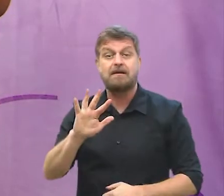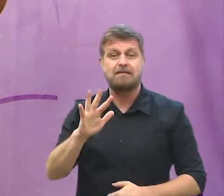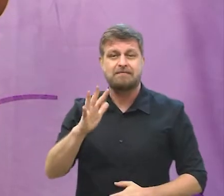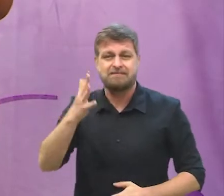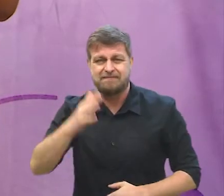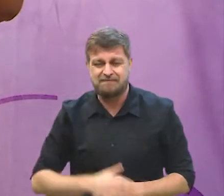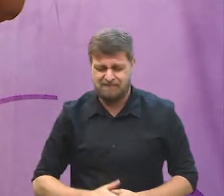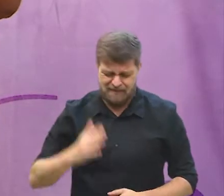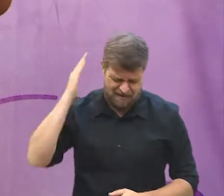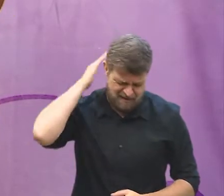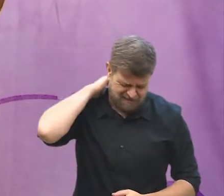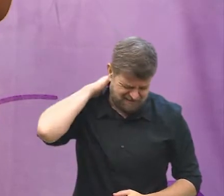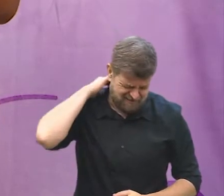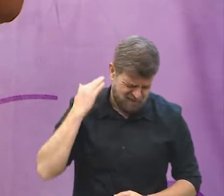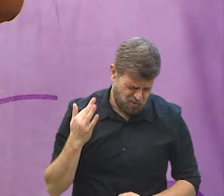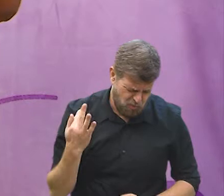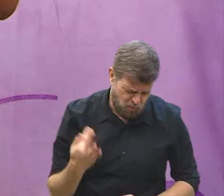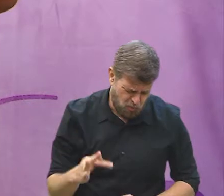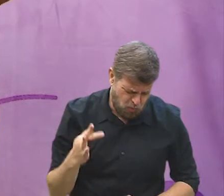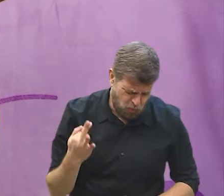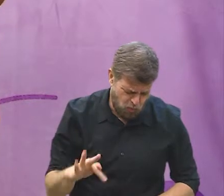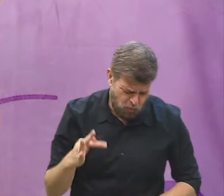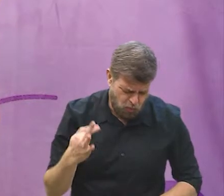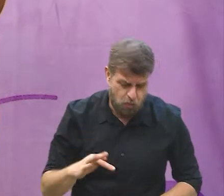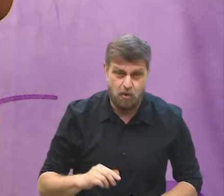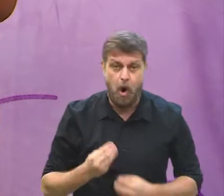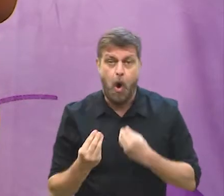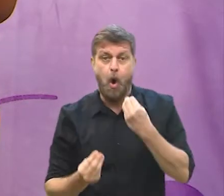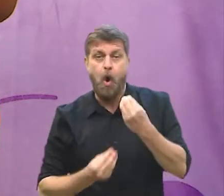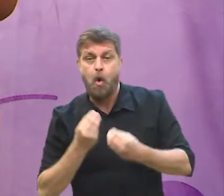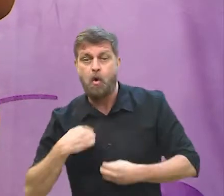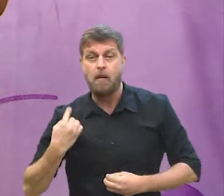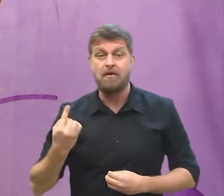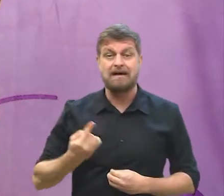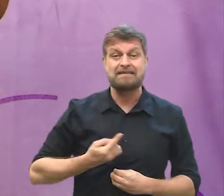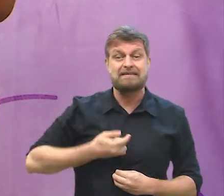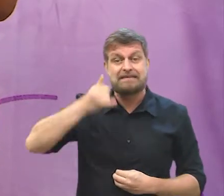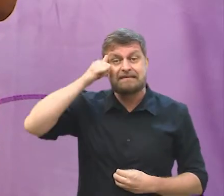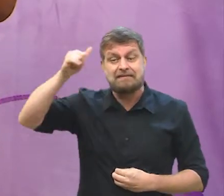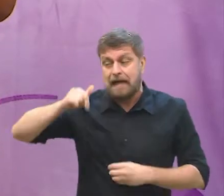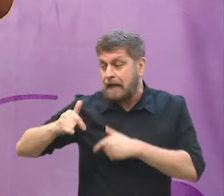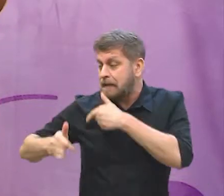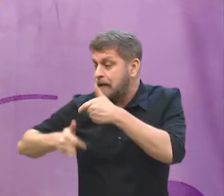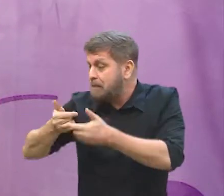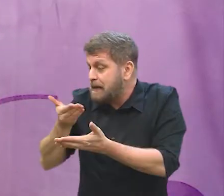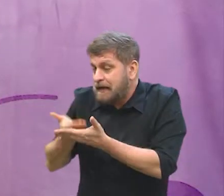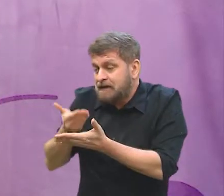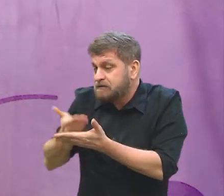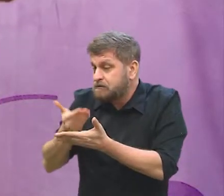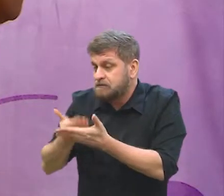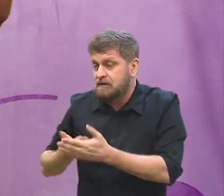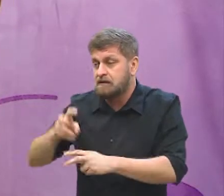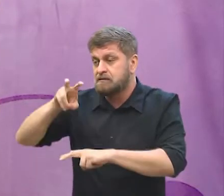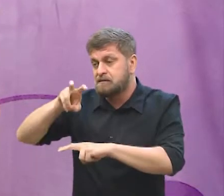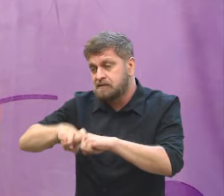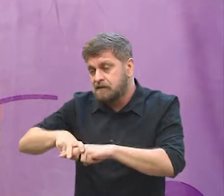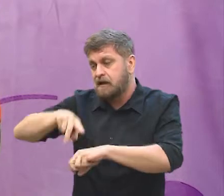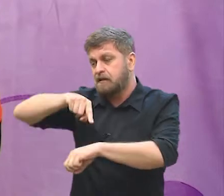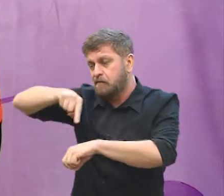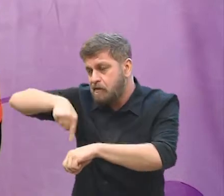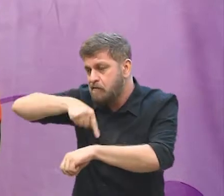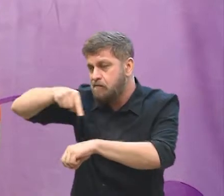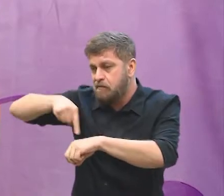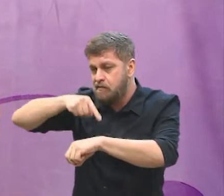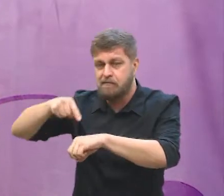acontece? Dor nas costas, na coluna. Como é que a gente deve fazer para trabalhar e estudar, já que a gente tem que ficar muito tempo sentado?